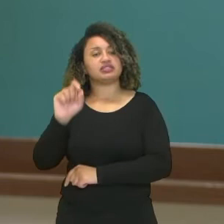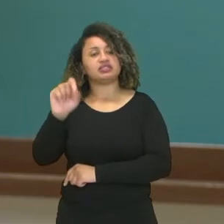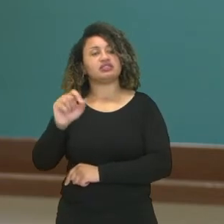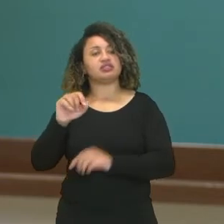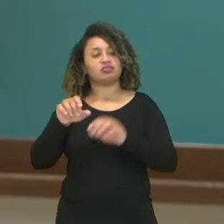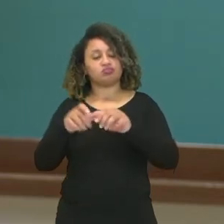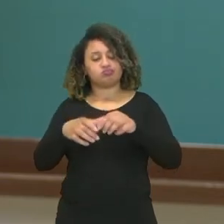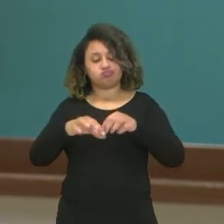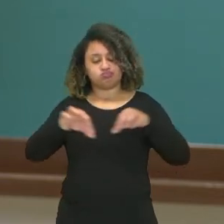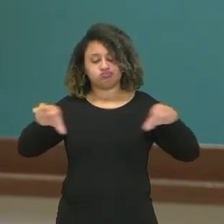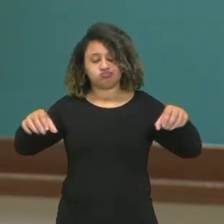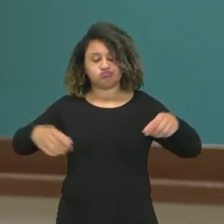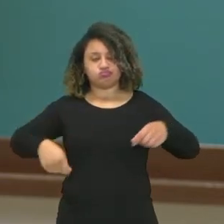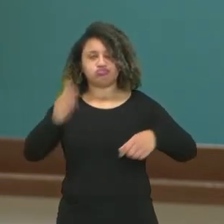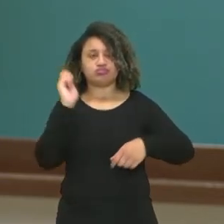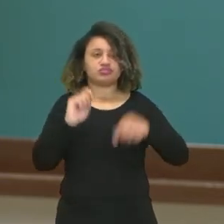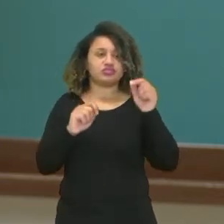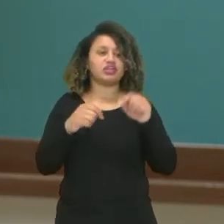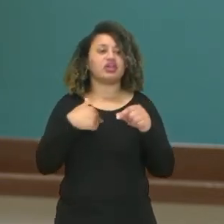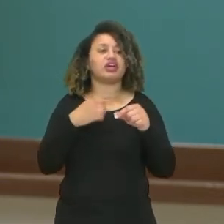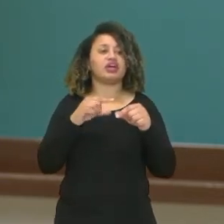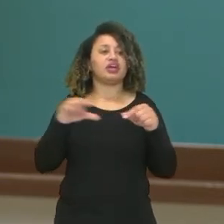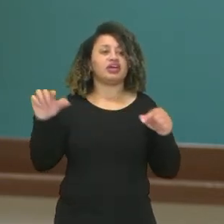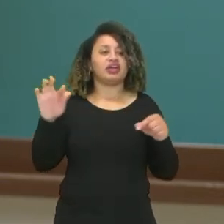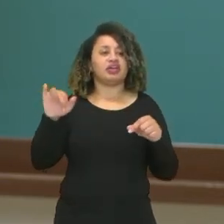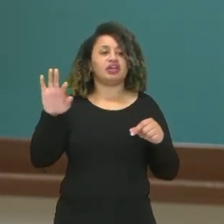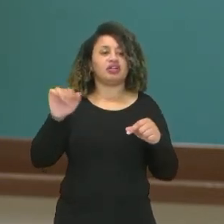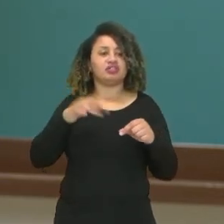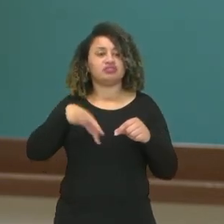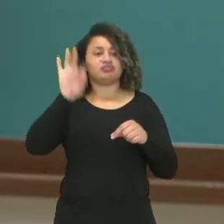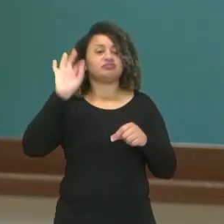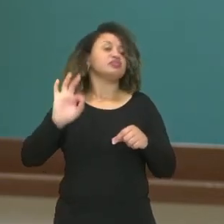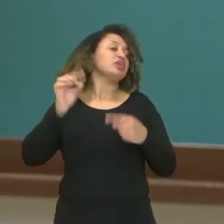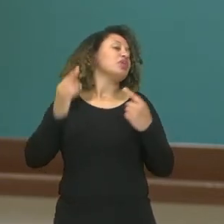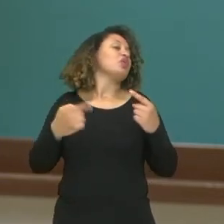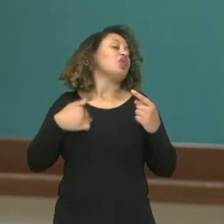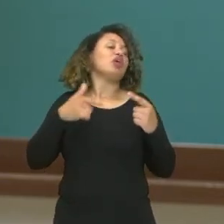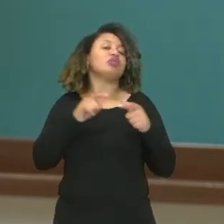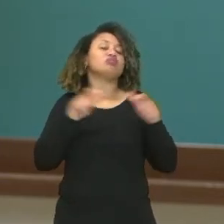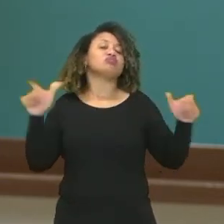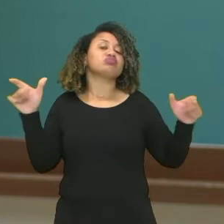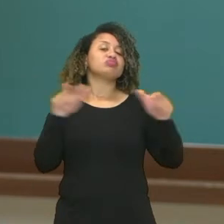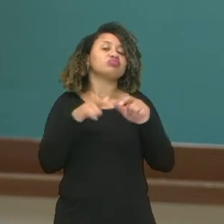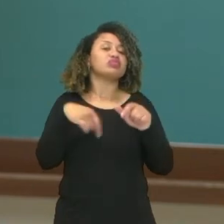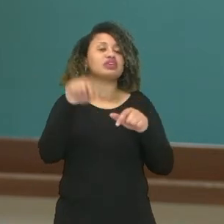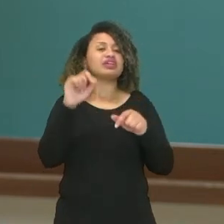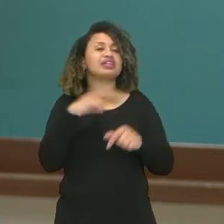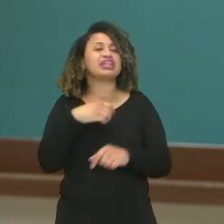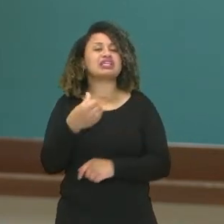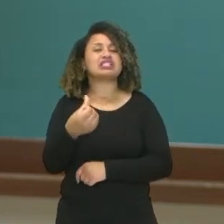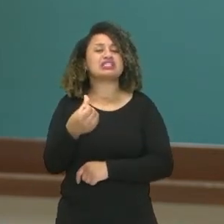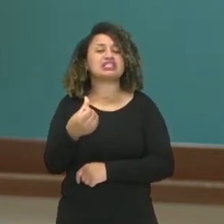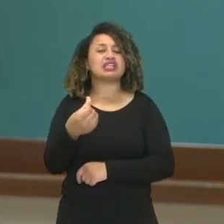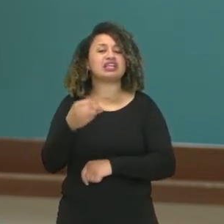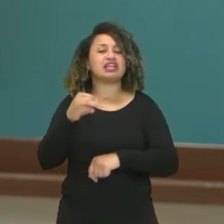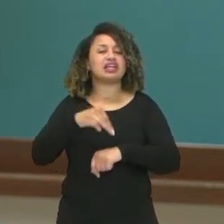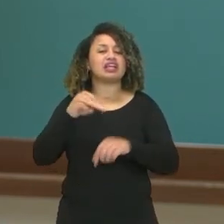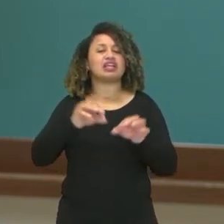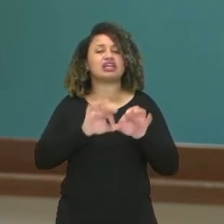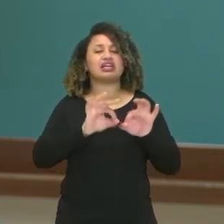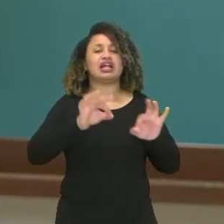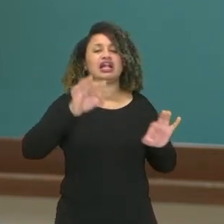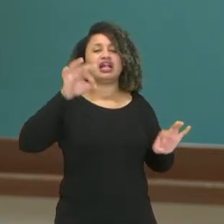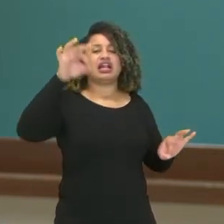tá? E a fita, que é essa fita aqui, tá? Qual que é o tamanho dessa fita? Essa fita tem 6 metros, né? O tamanho